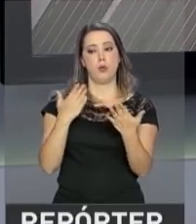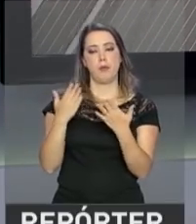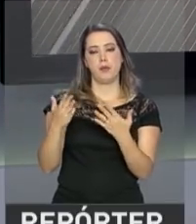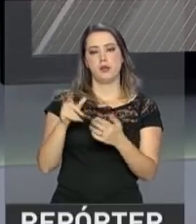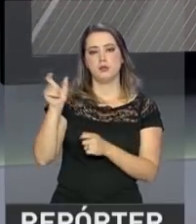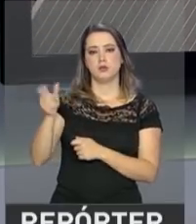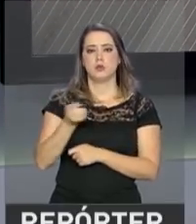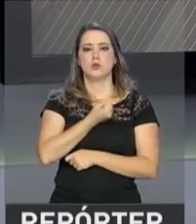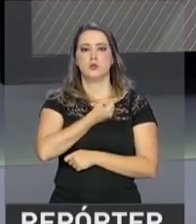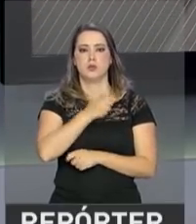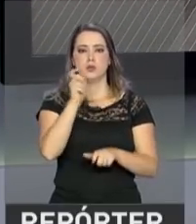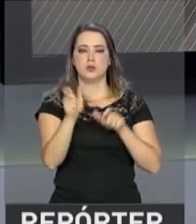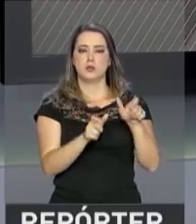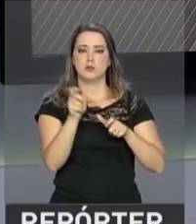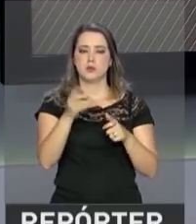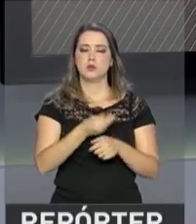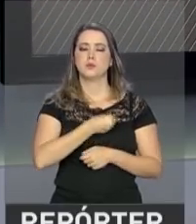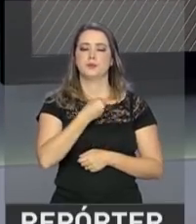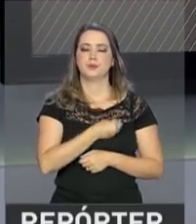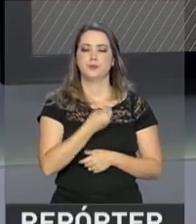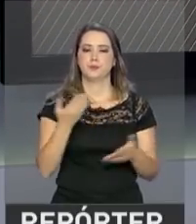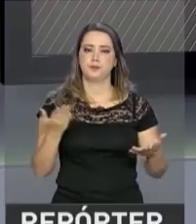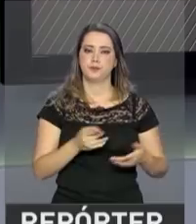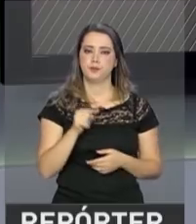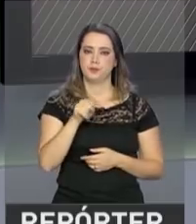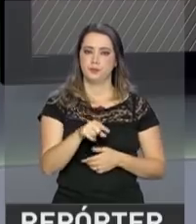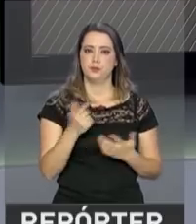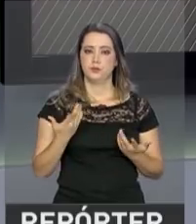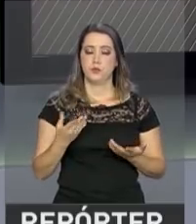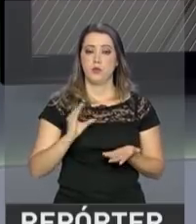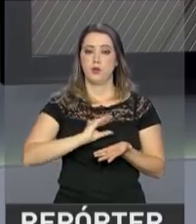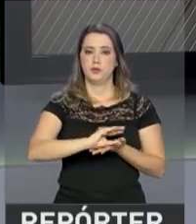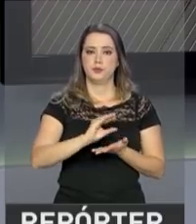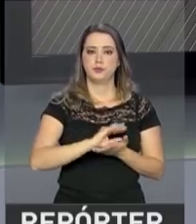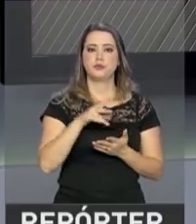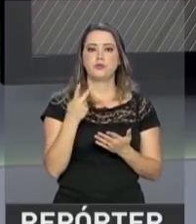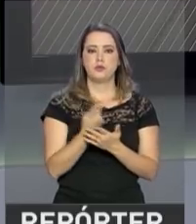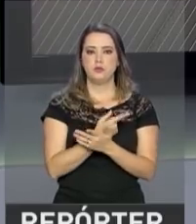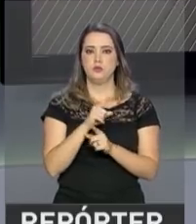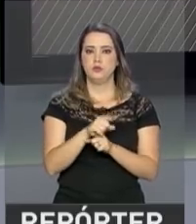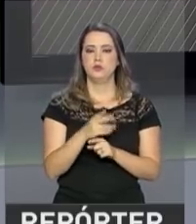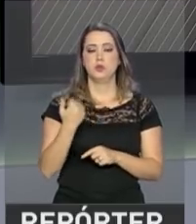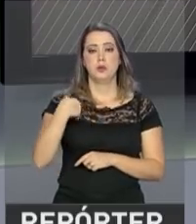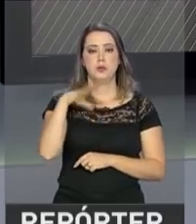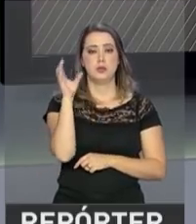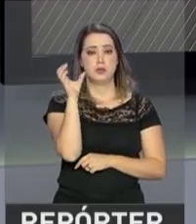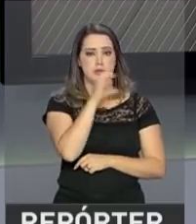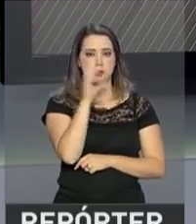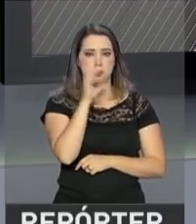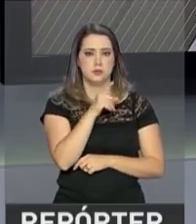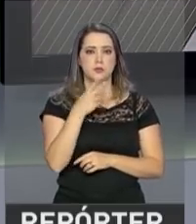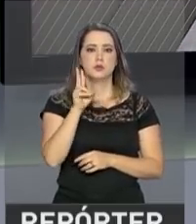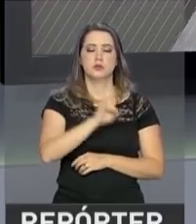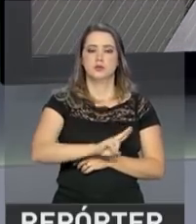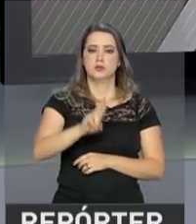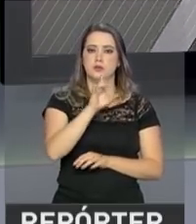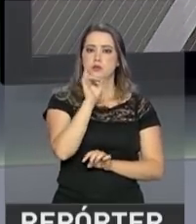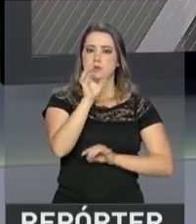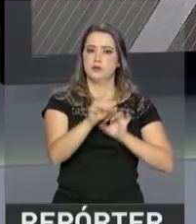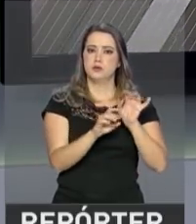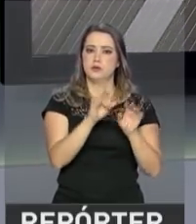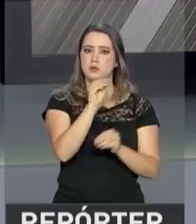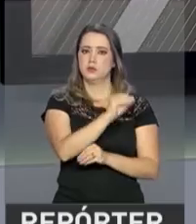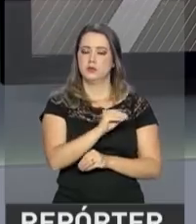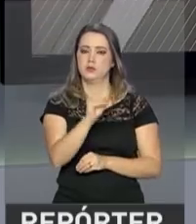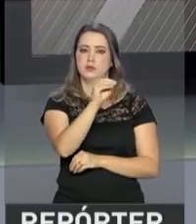considerando o aumento da população na região os repasses poderão ser realizados de forma mais rápida e serão usados exclusivamente